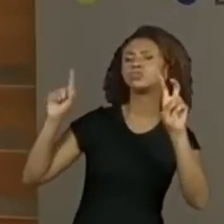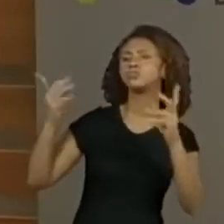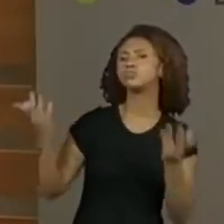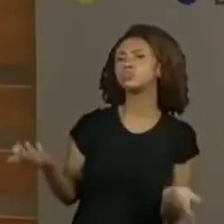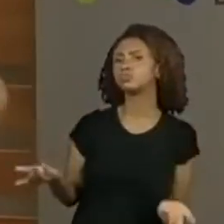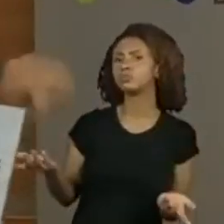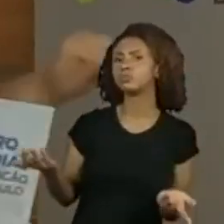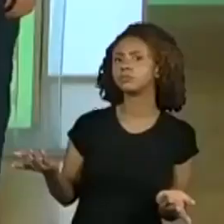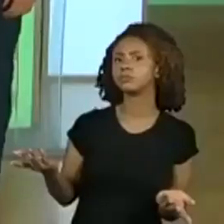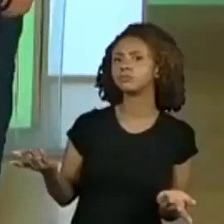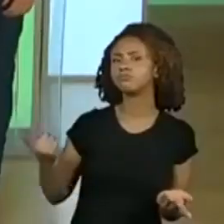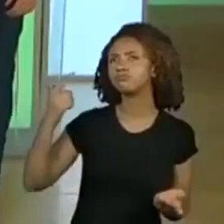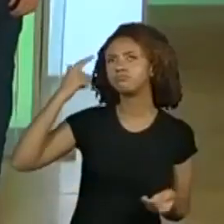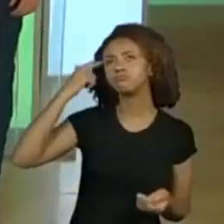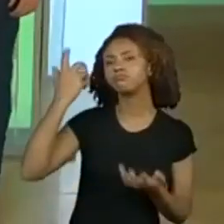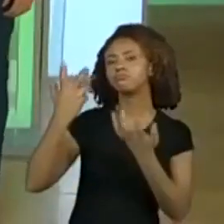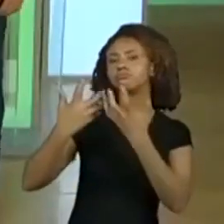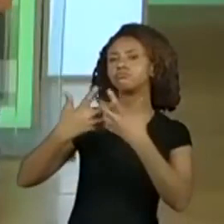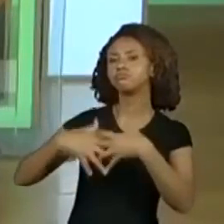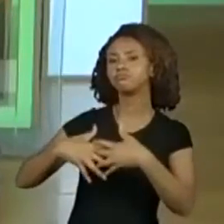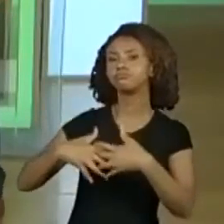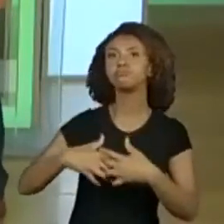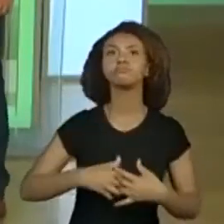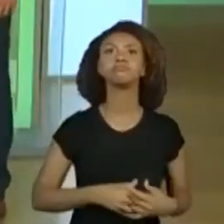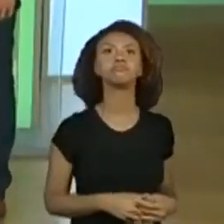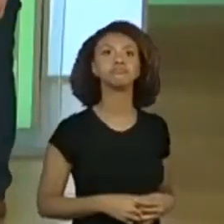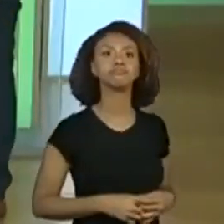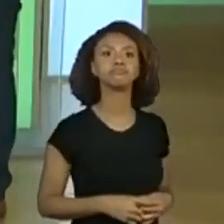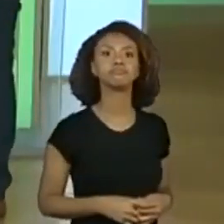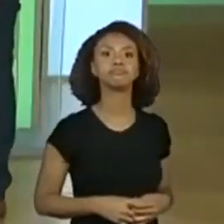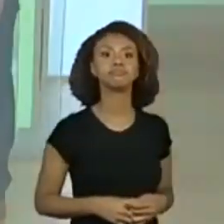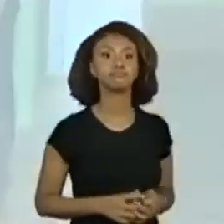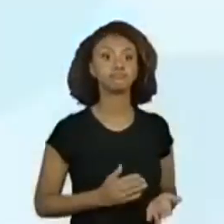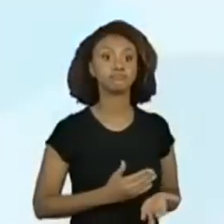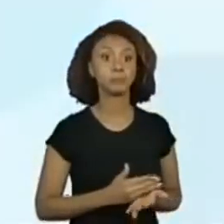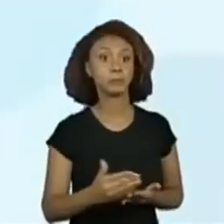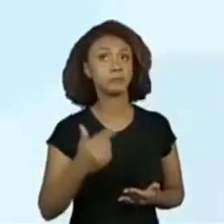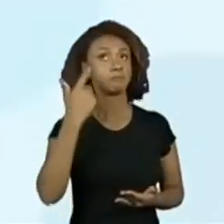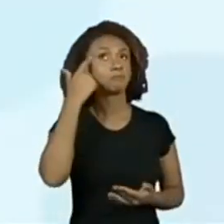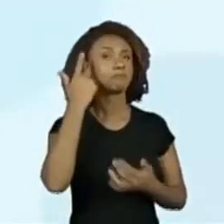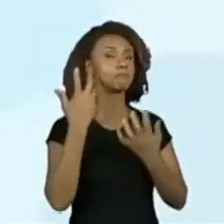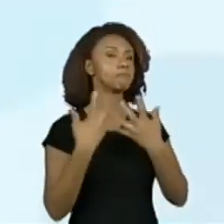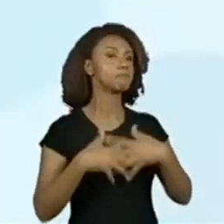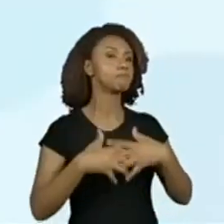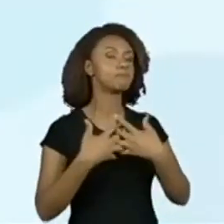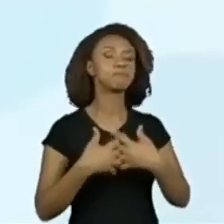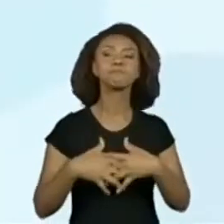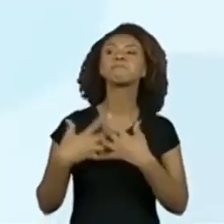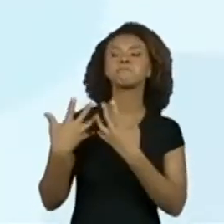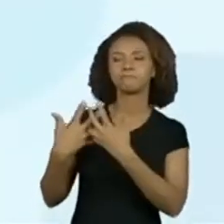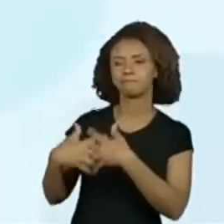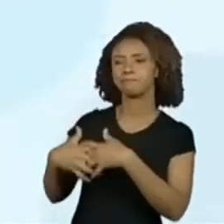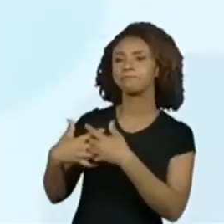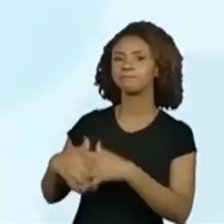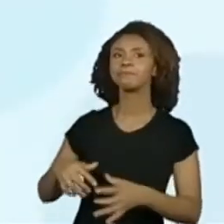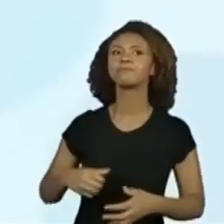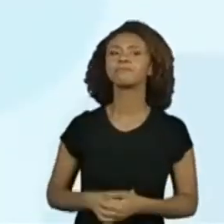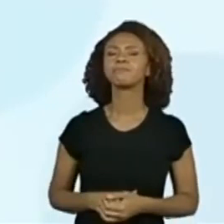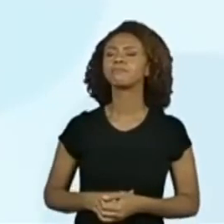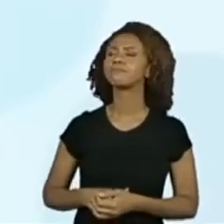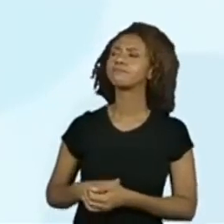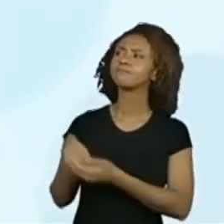vamos pras reflexões Olha lá vamos sim Progen vamos juntos refletir Vamos sim observem essa